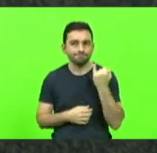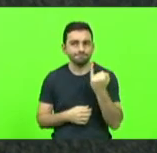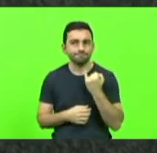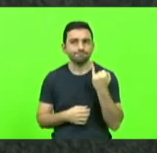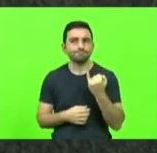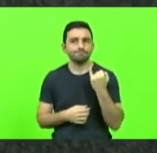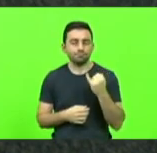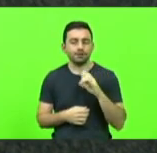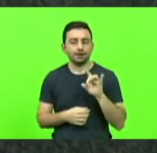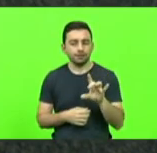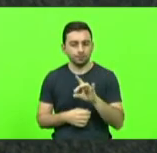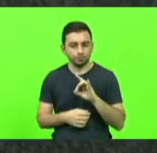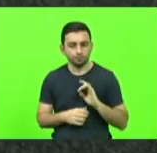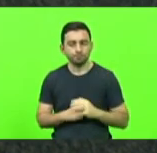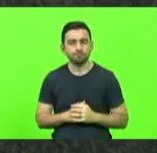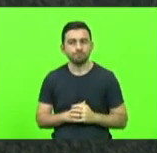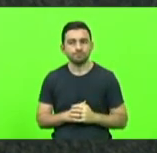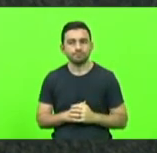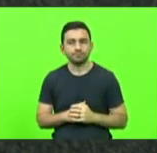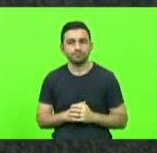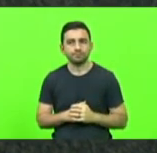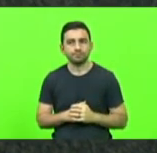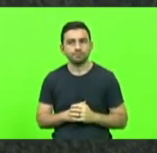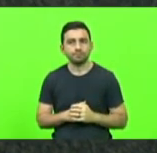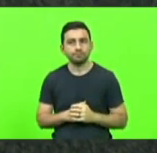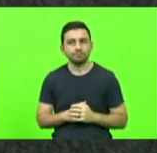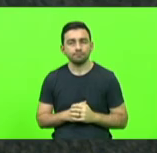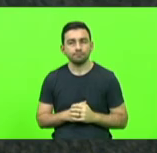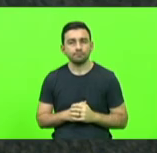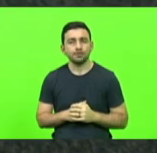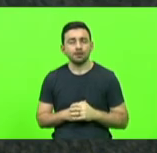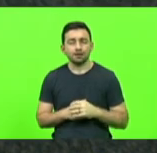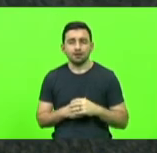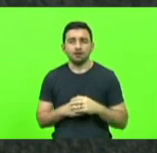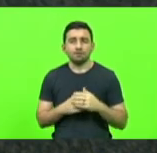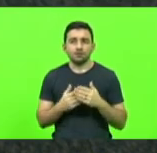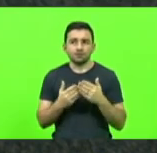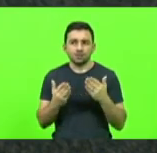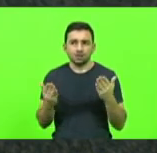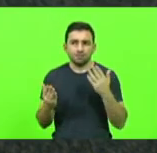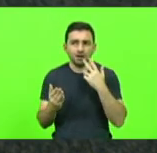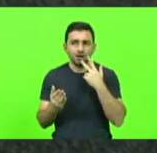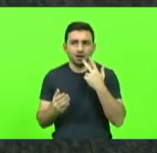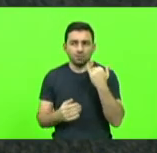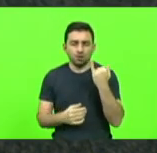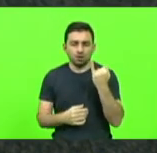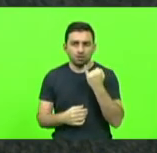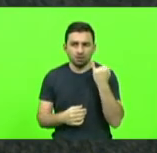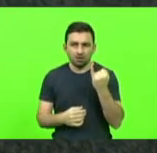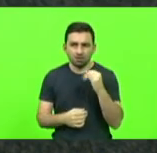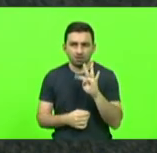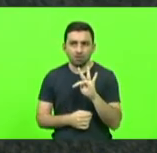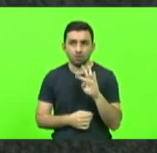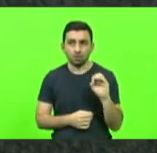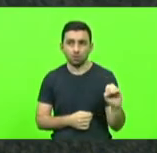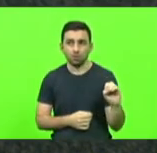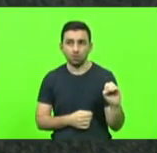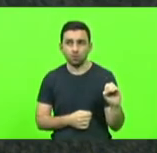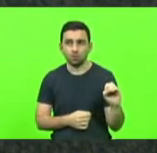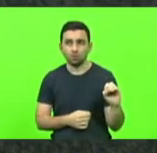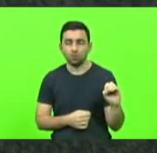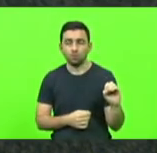gente. E aqui, como os colegas citaram, a importância da terapia ocupacional, né,